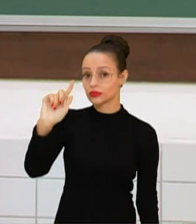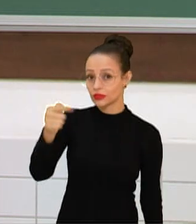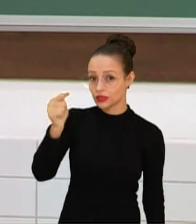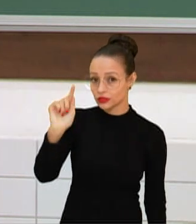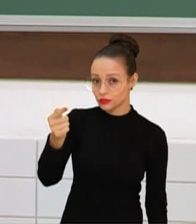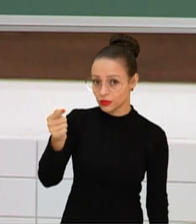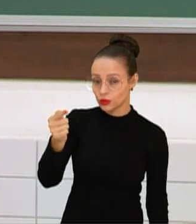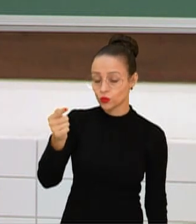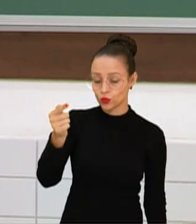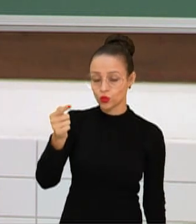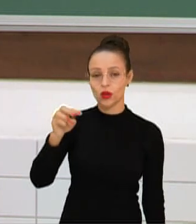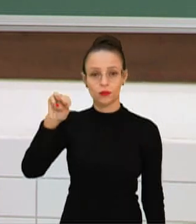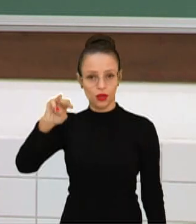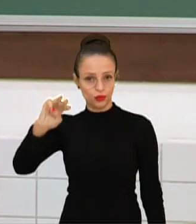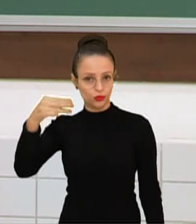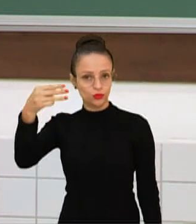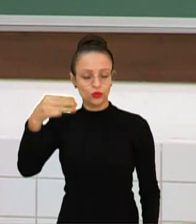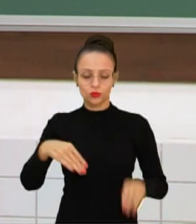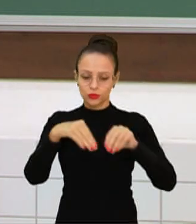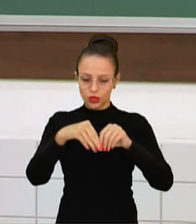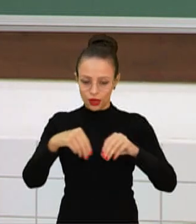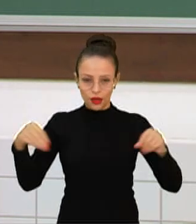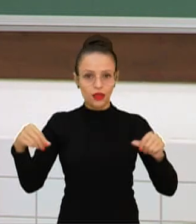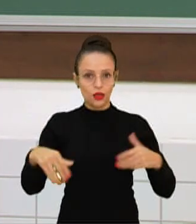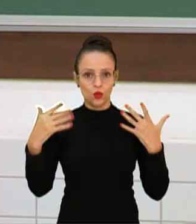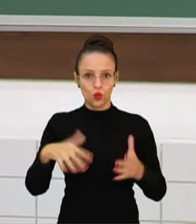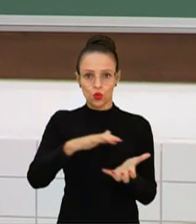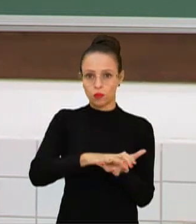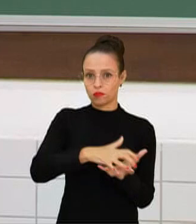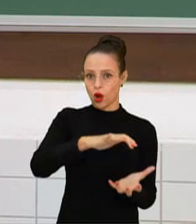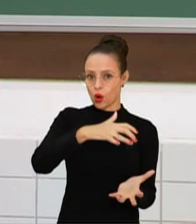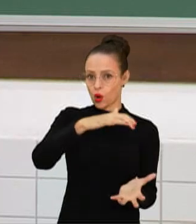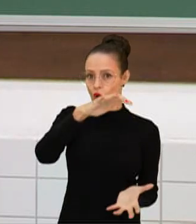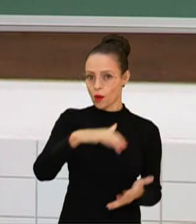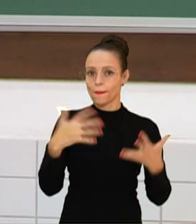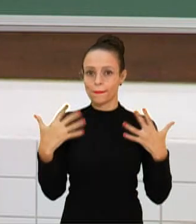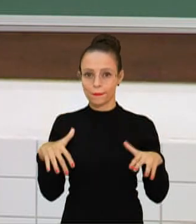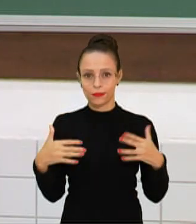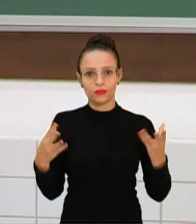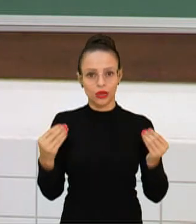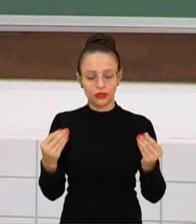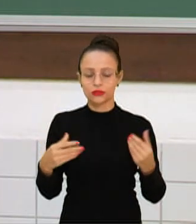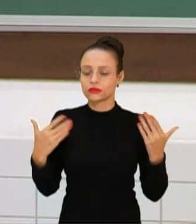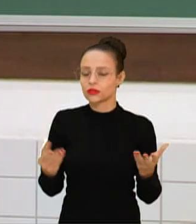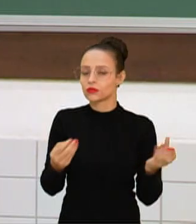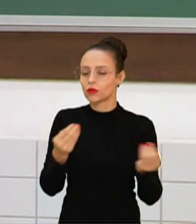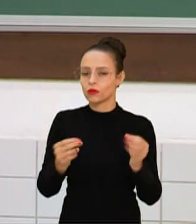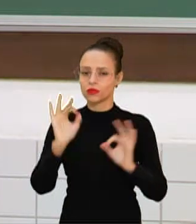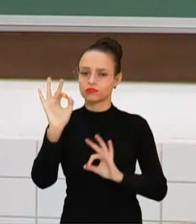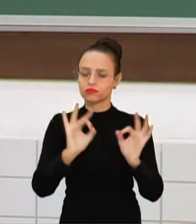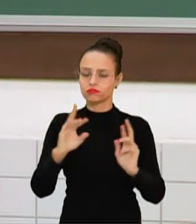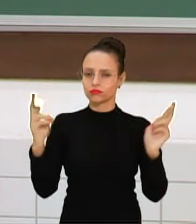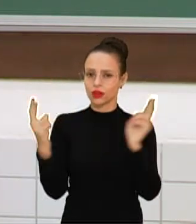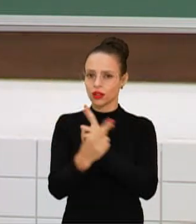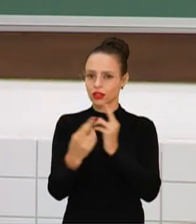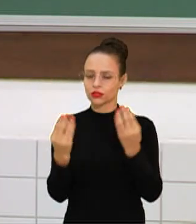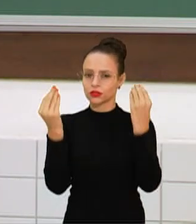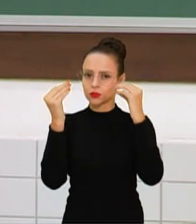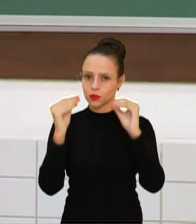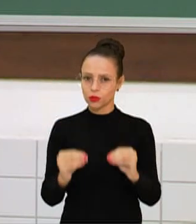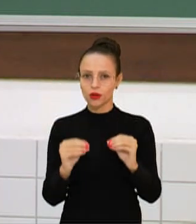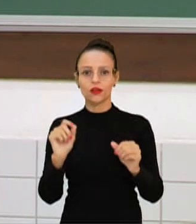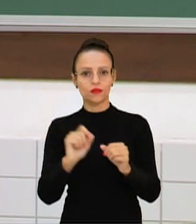mil metros cúbicos de areia, muita areia, ok? Então, como é que você faz para montar essa relação? Você